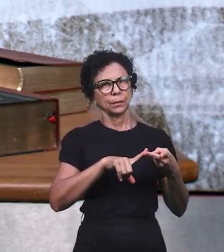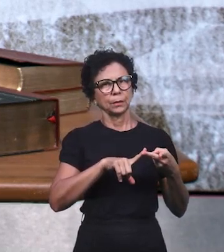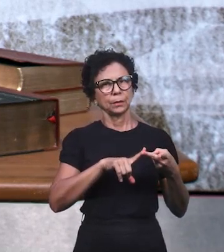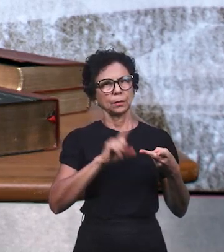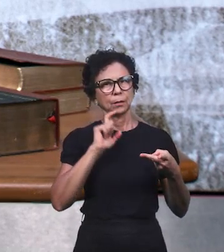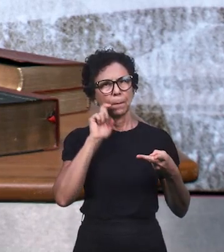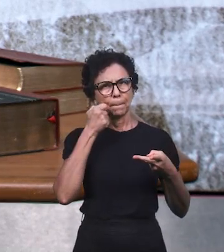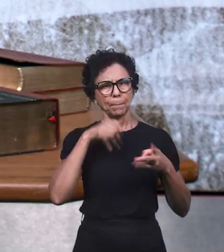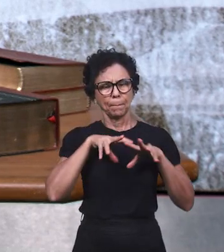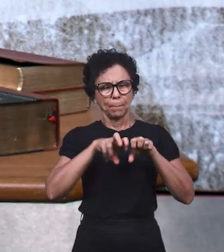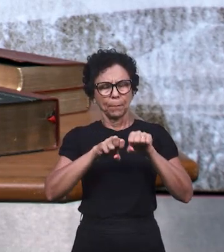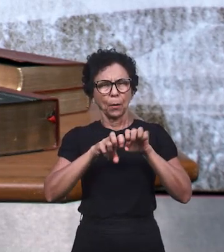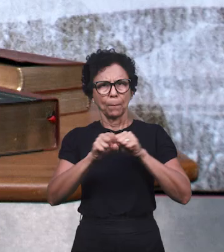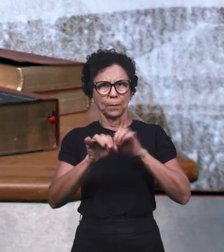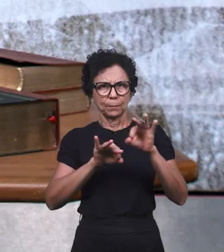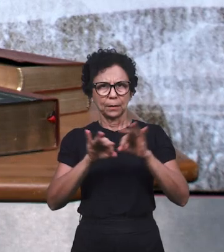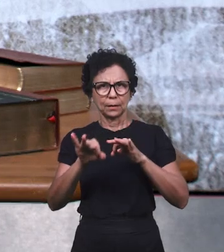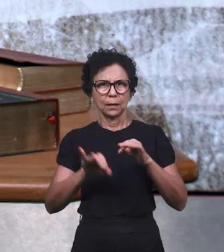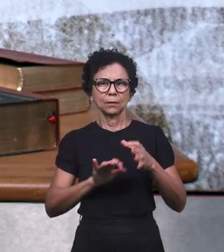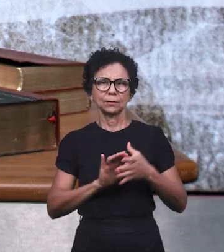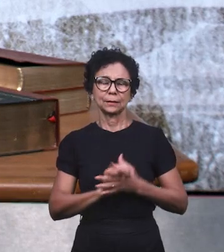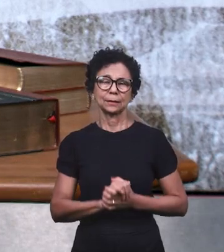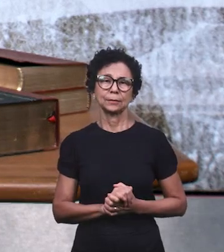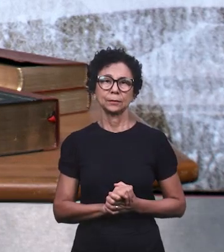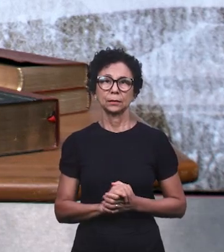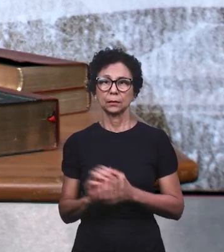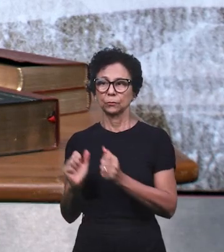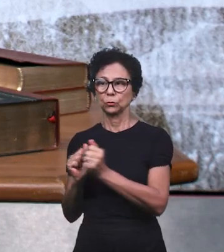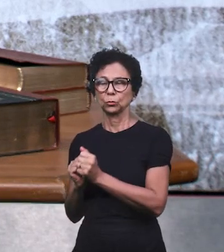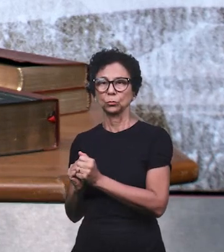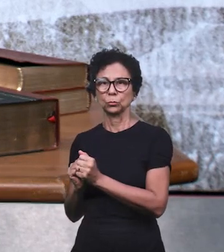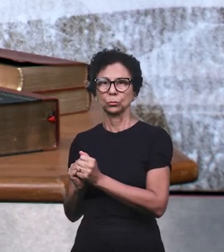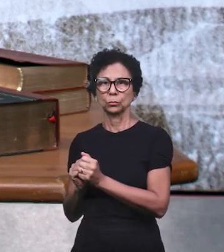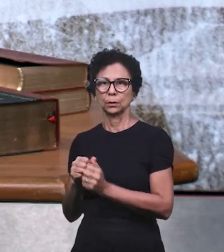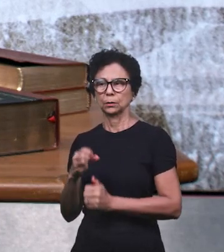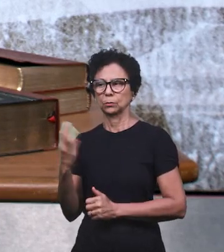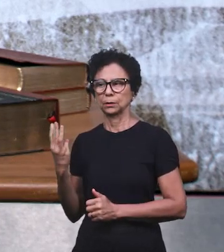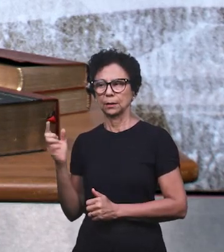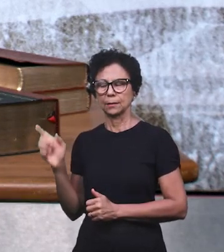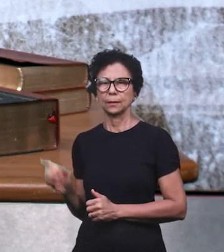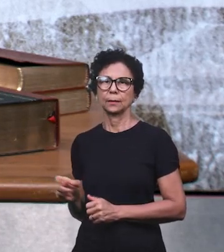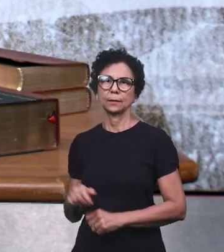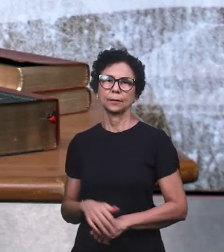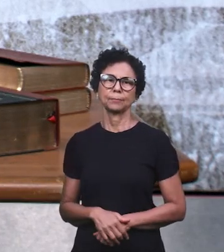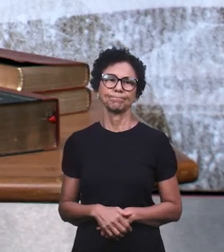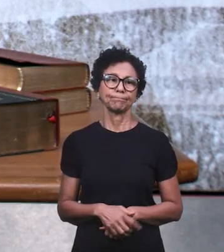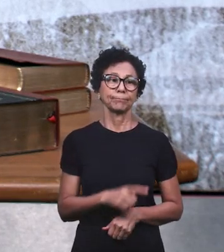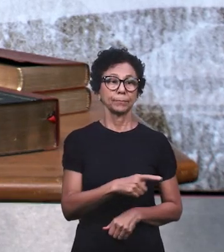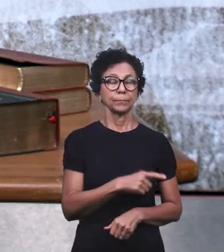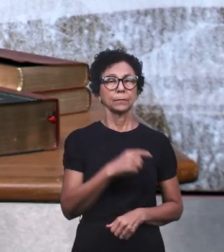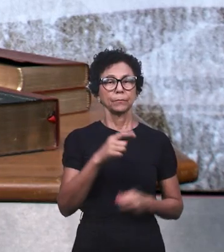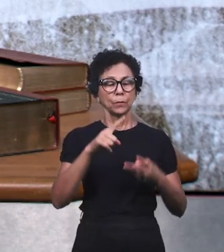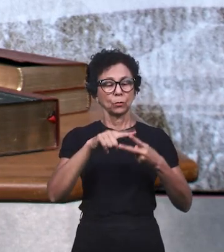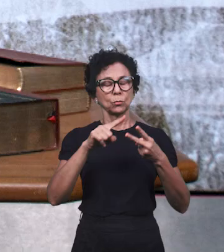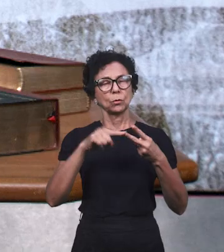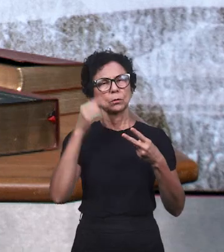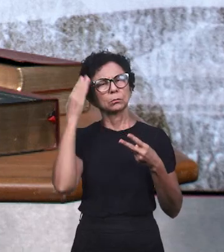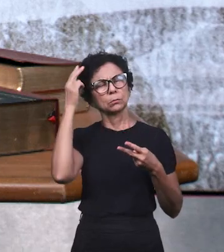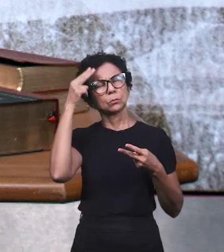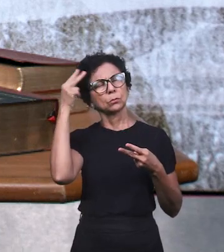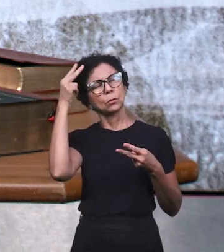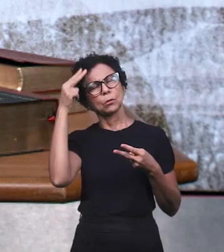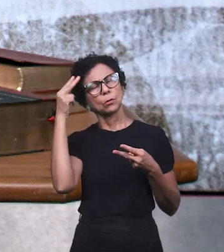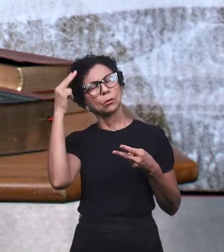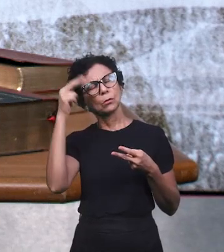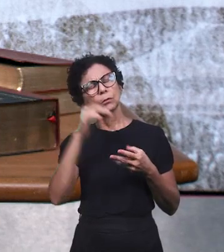um seu sonho na mesma noite, estavam lá entristecidos porque não tinham a interpretação, e José, cheio